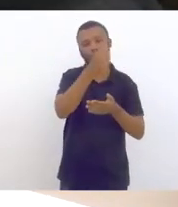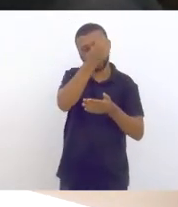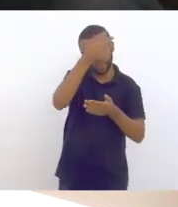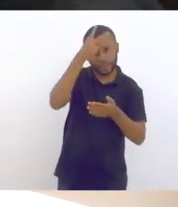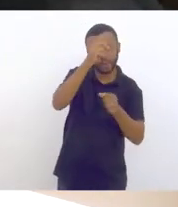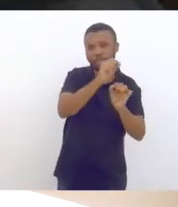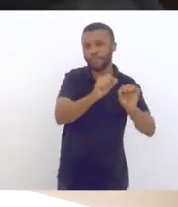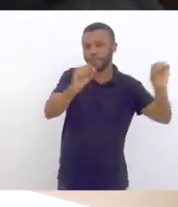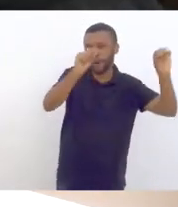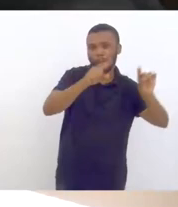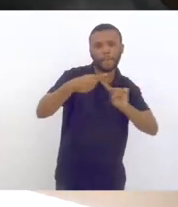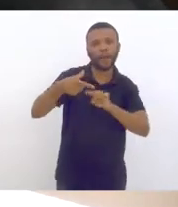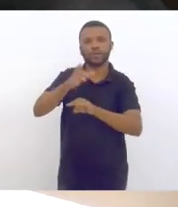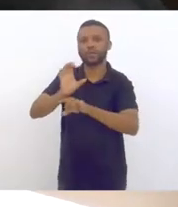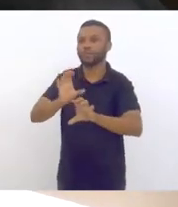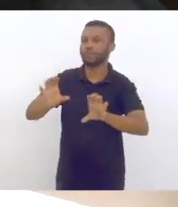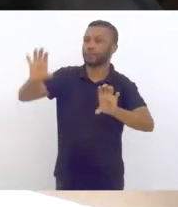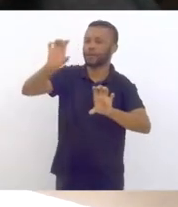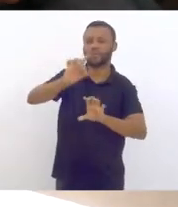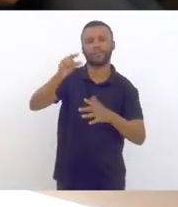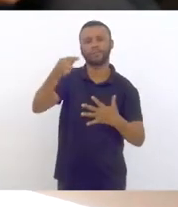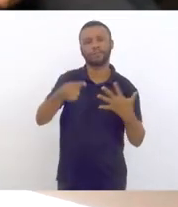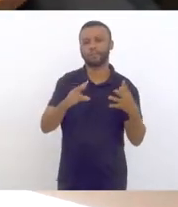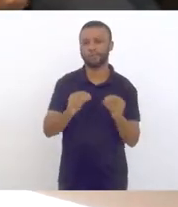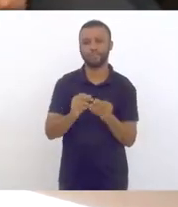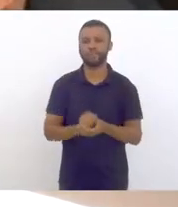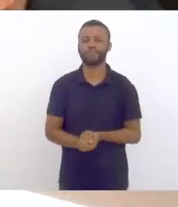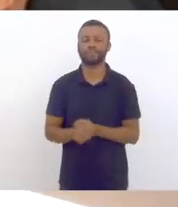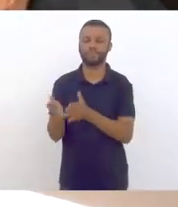enaltecendo esses pontos Obrigado Presidente